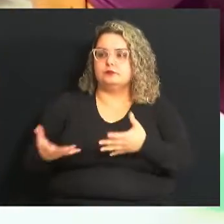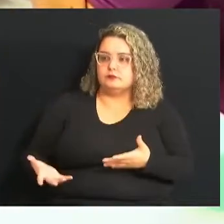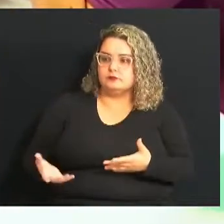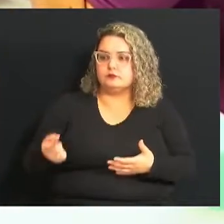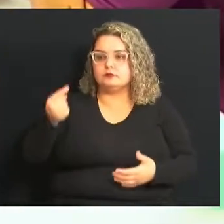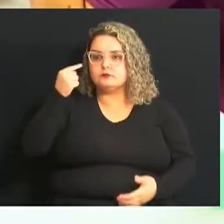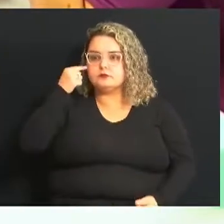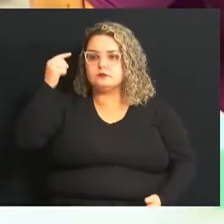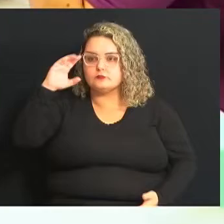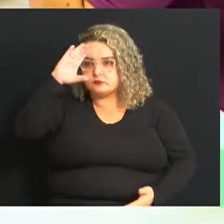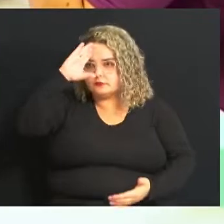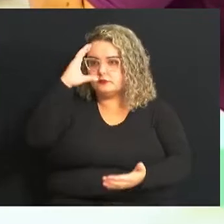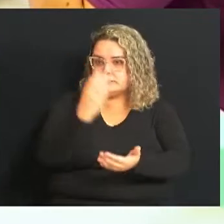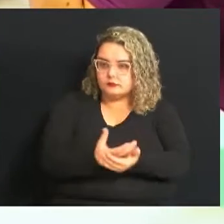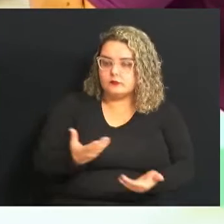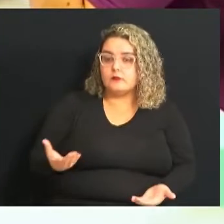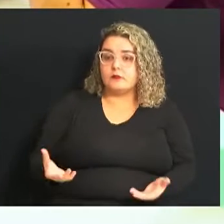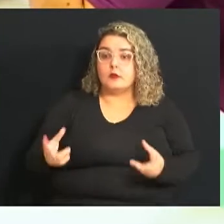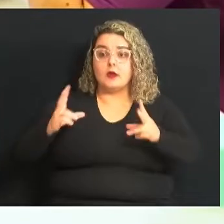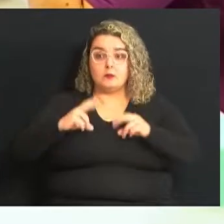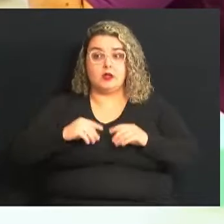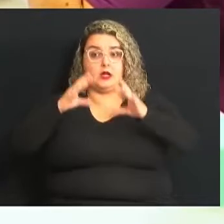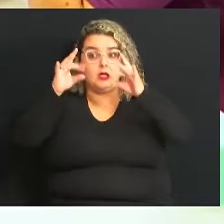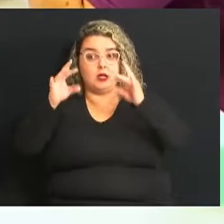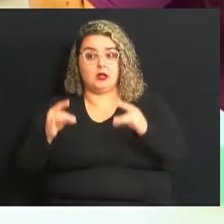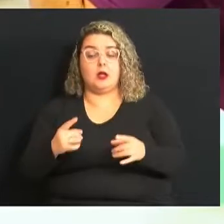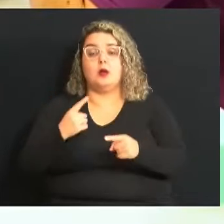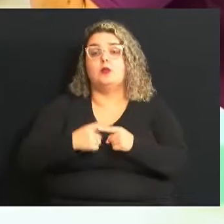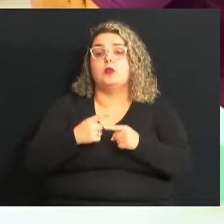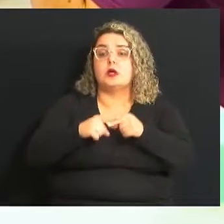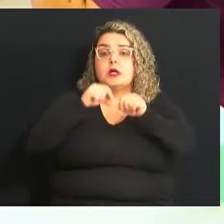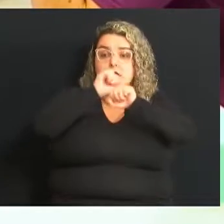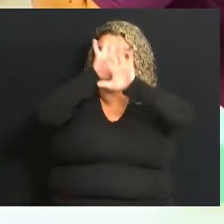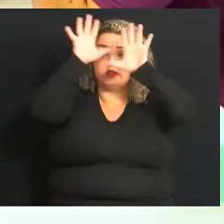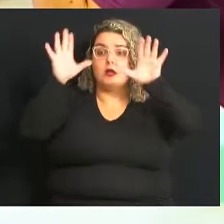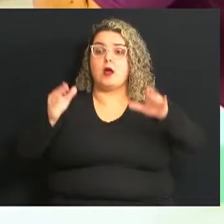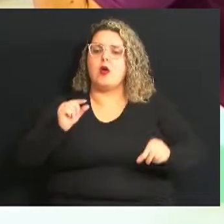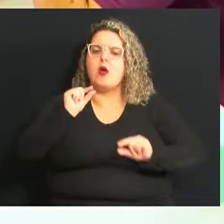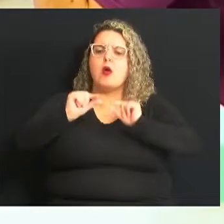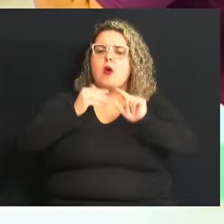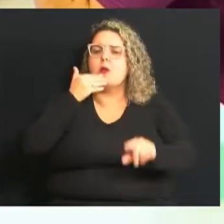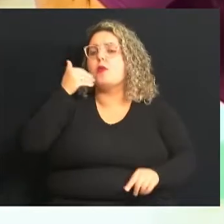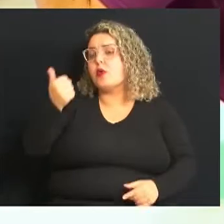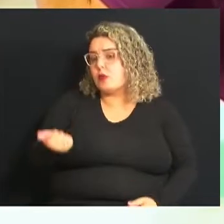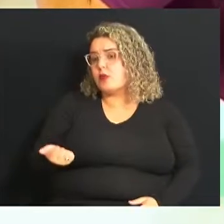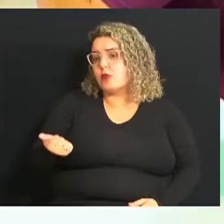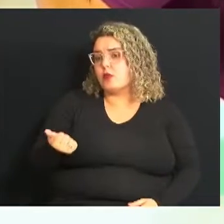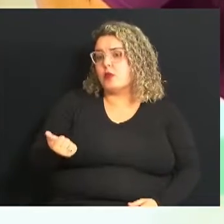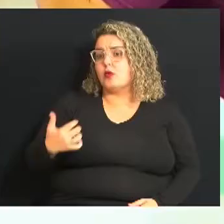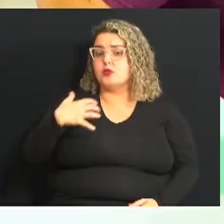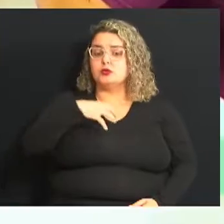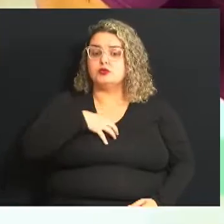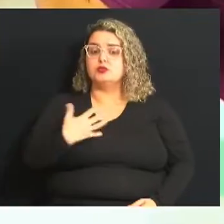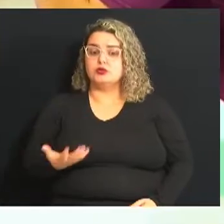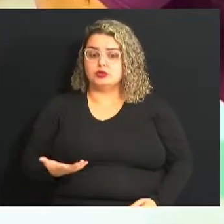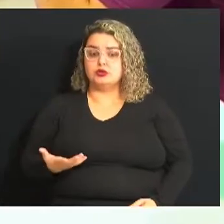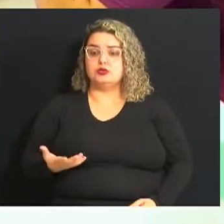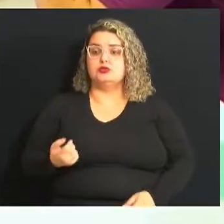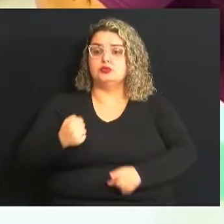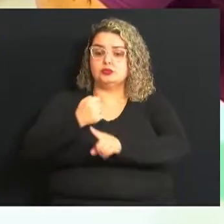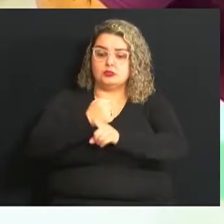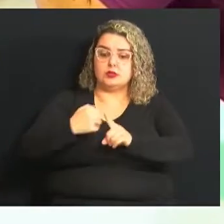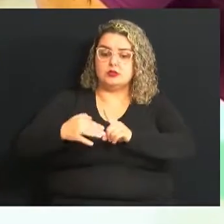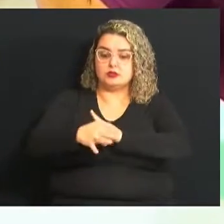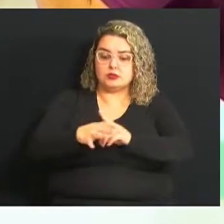crenças, merece ser descrito porque ele esclarece um pouco melhor para a gente o modo pelo qual a sociedade em